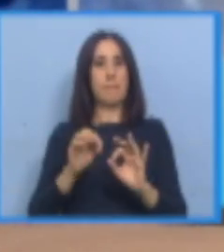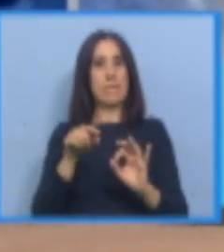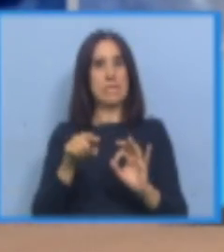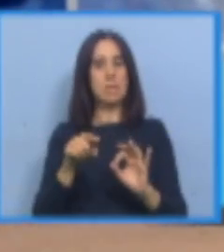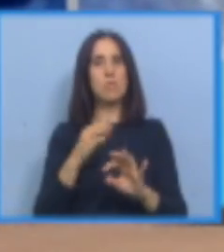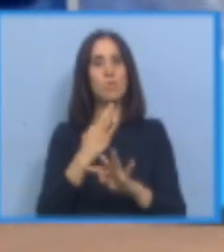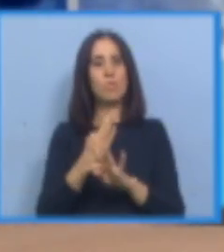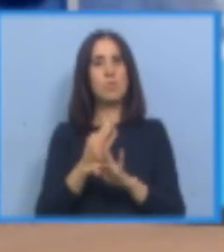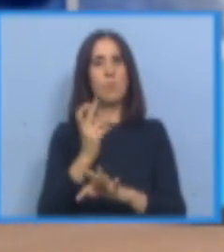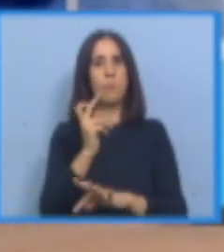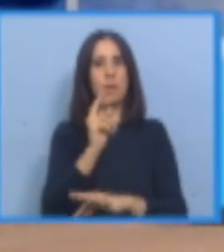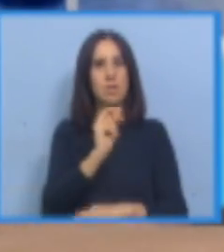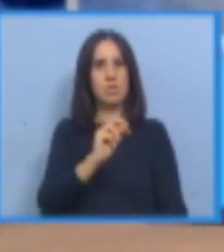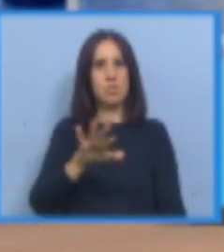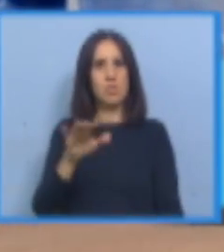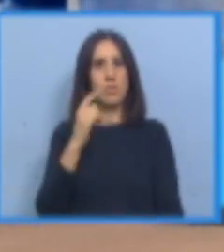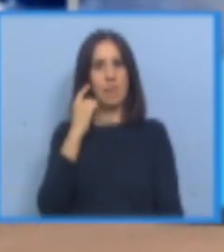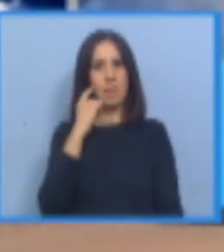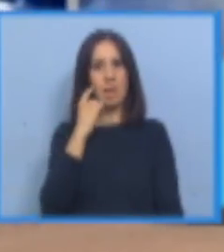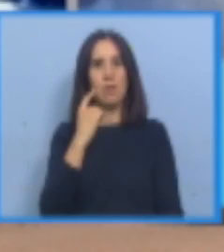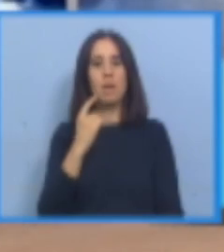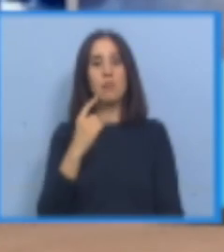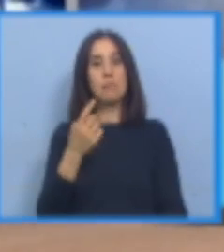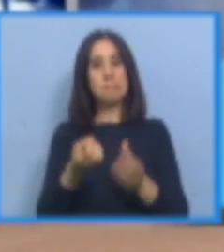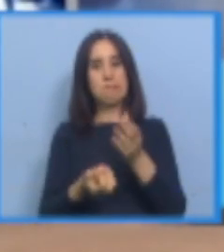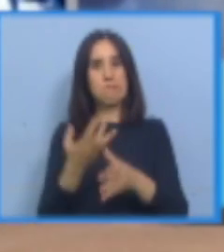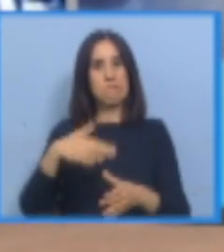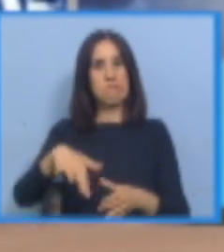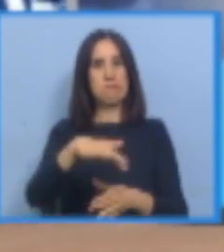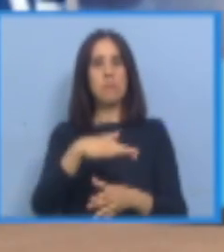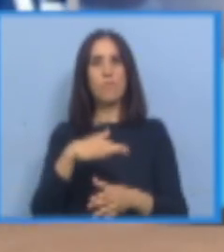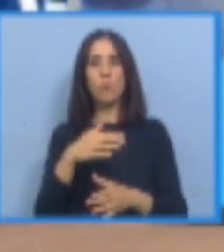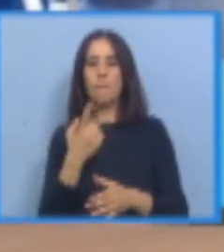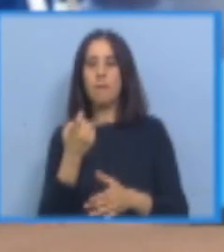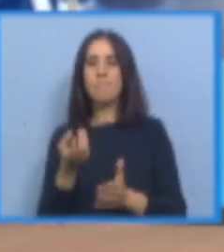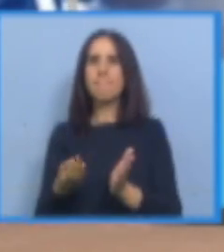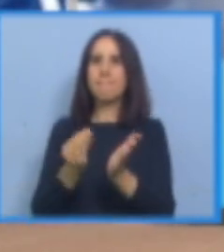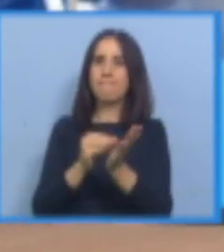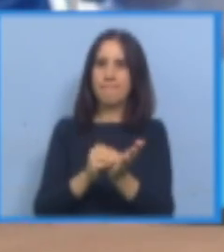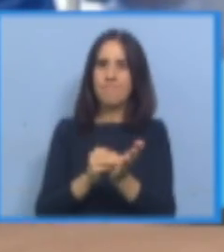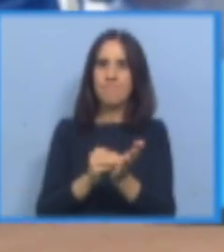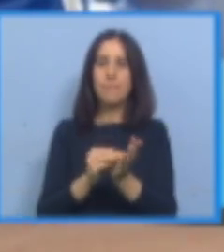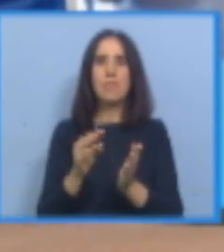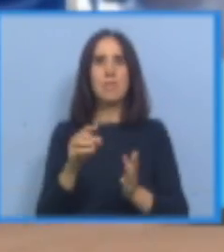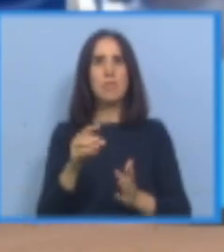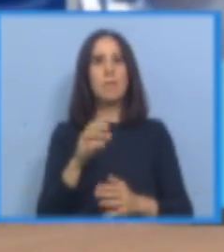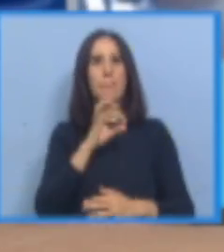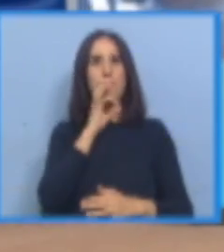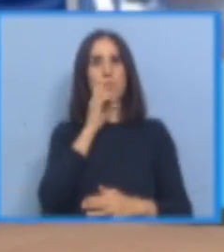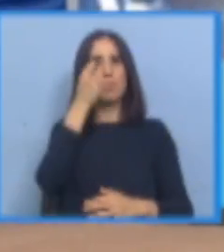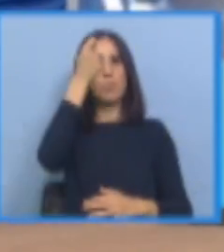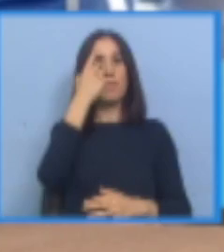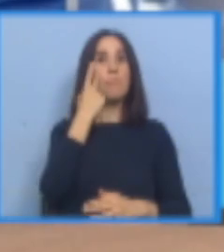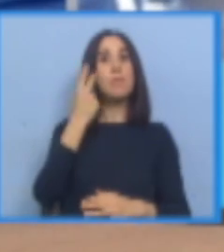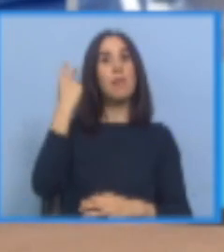das comemorações dos 300 anos da criação do Patriarcado, foi completar essa série, dando as biografias dos bispos para trás,